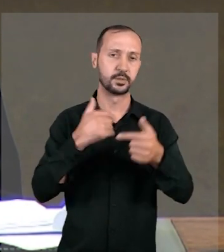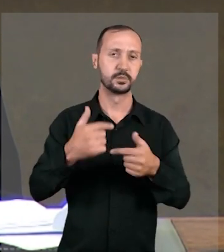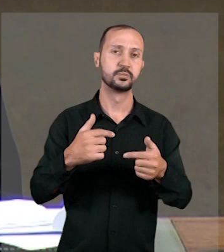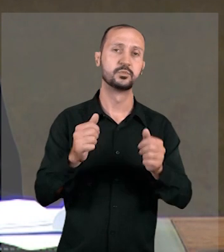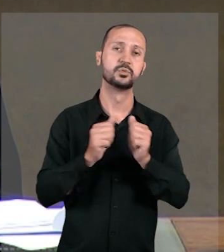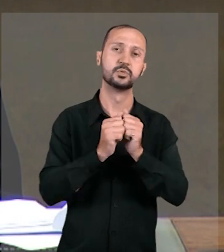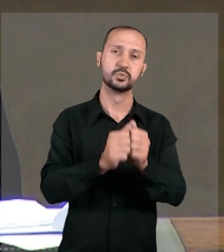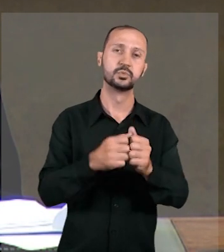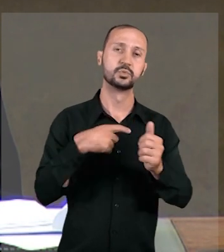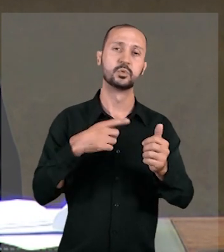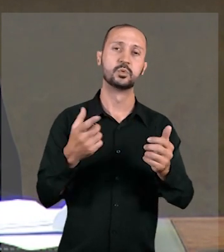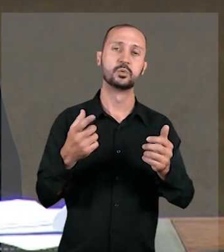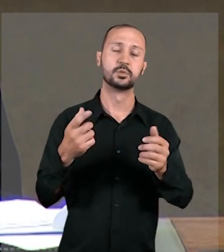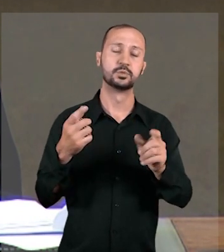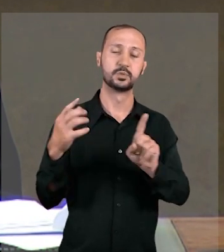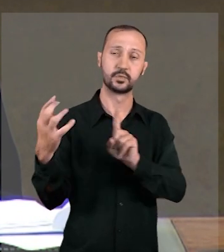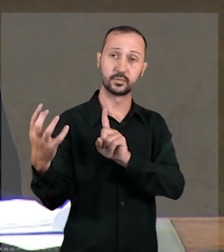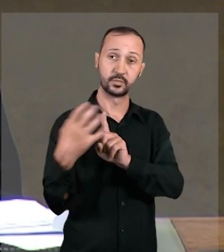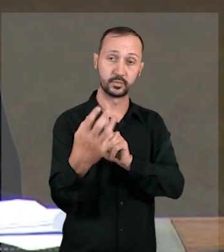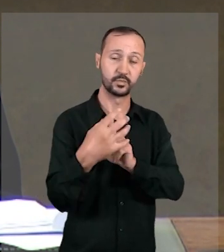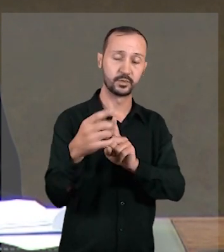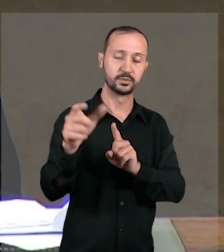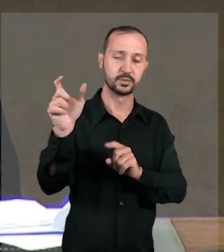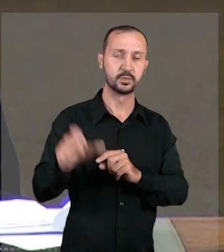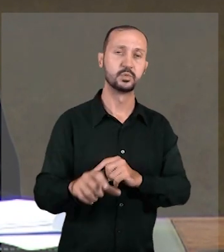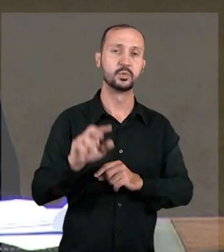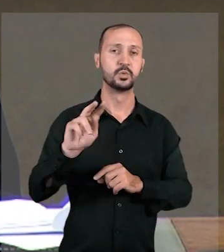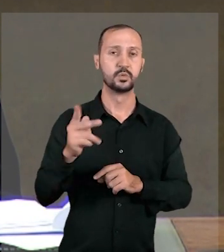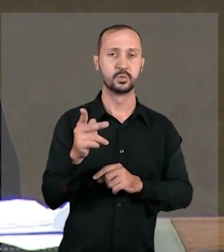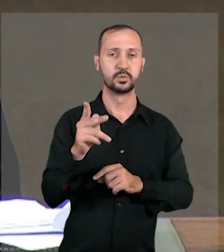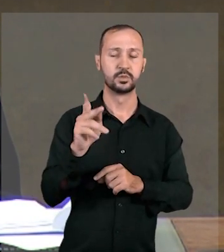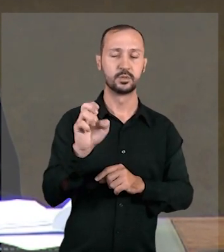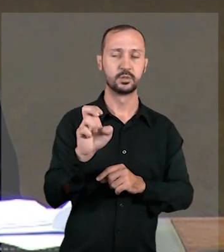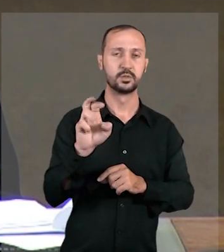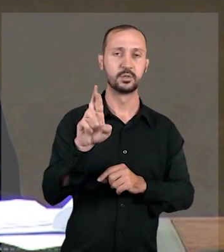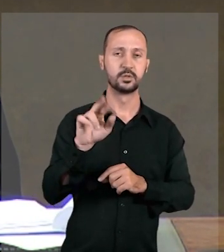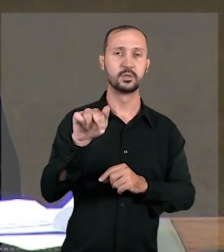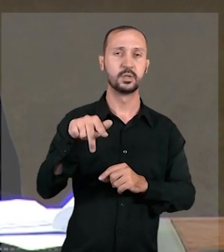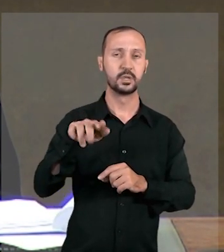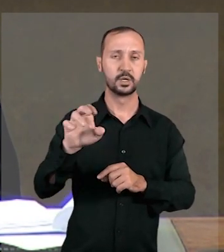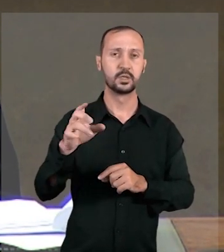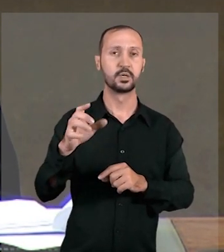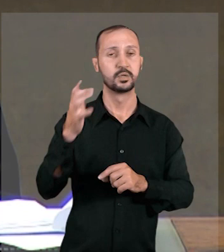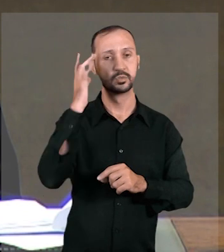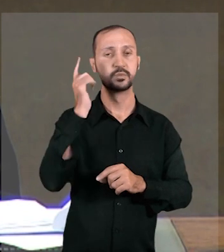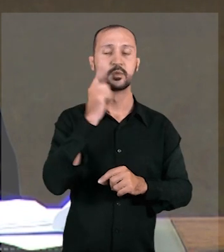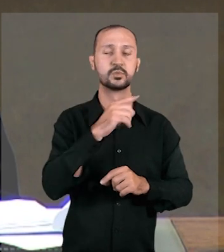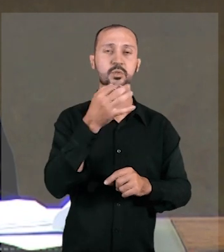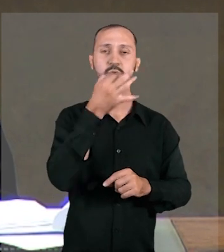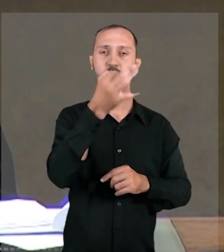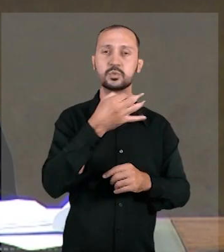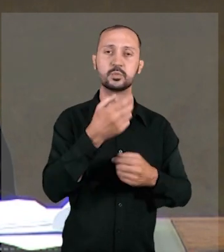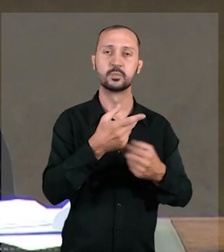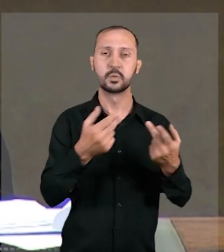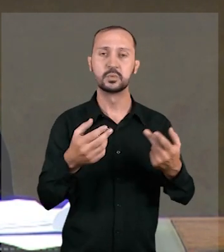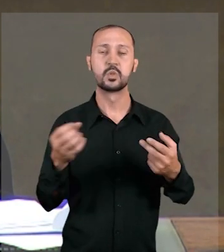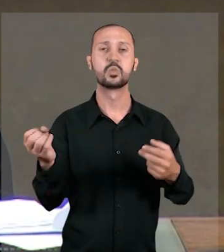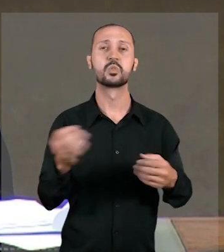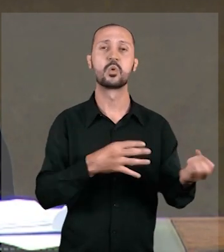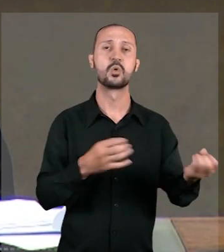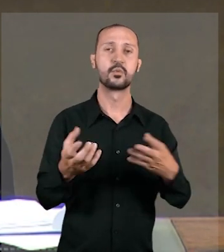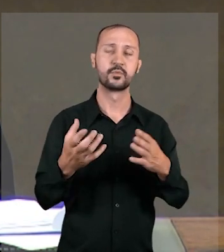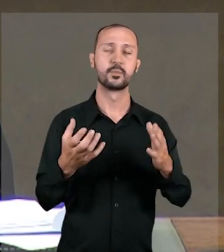e com os inputs, sobretudo do Henrique, a gente imagina ser capaz de propor alguma coisa nova e diferente para que o